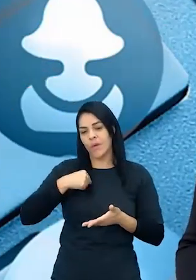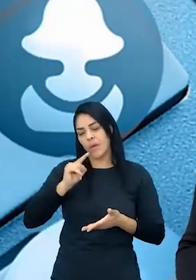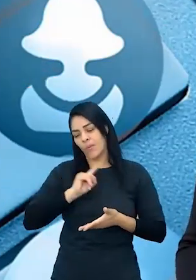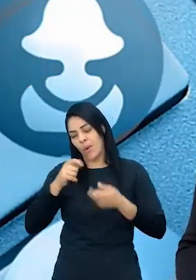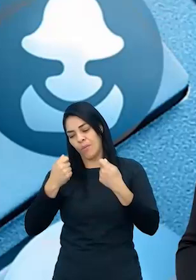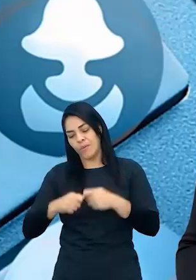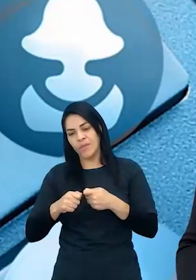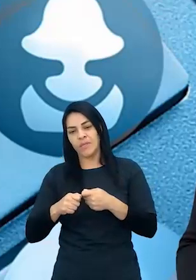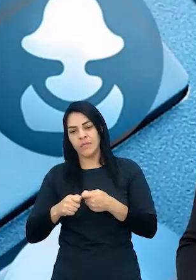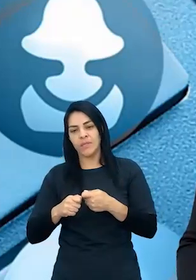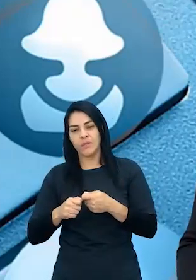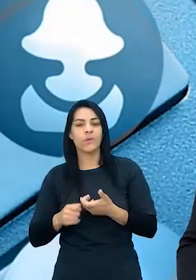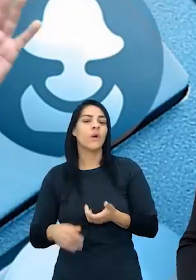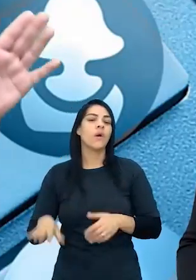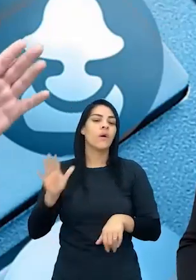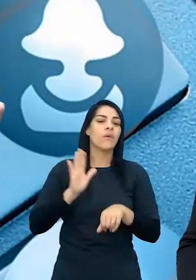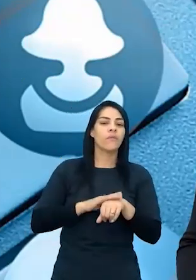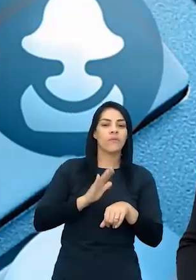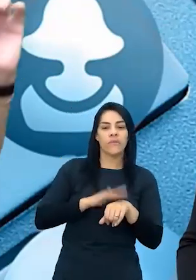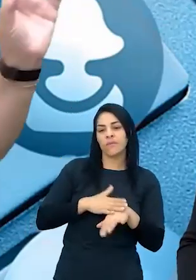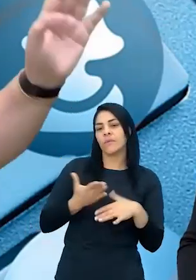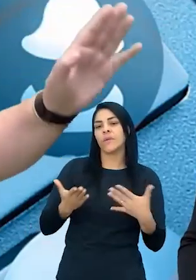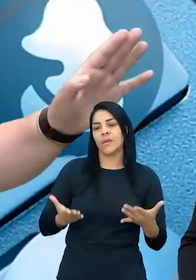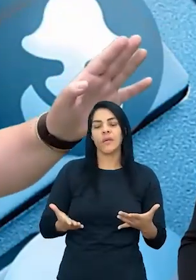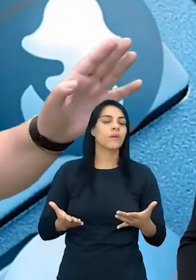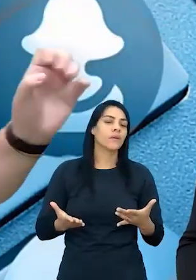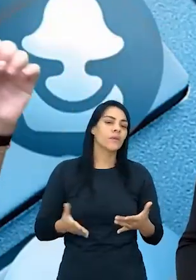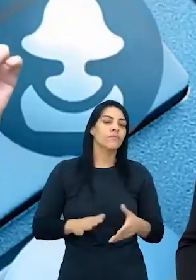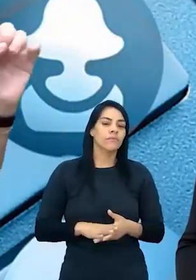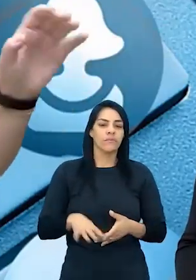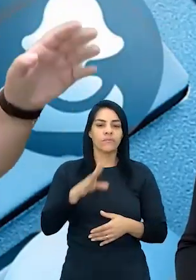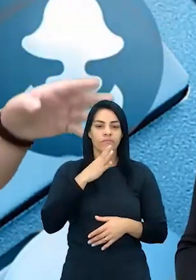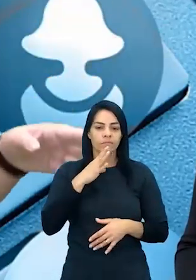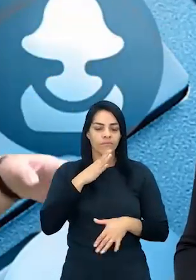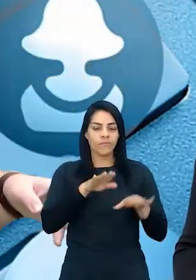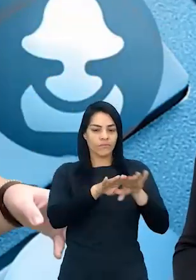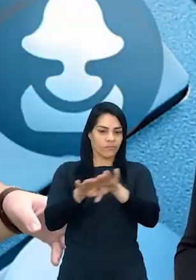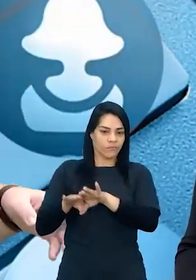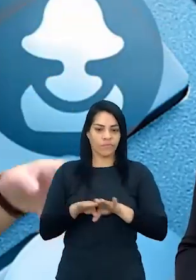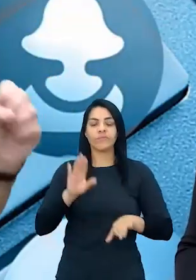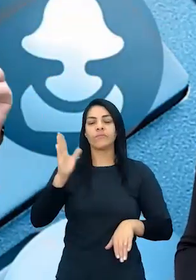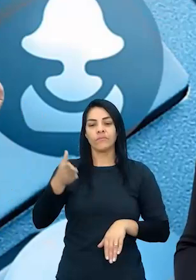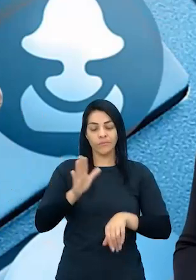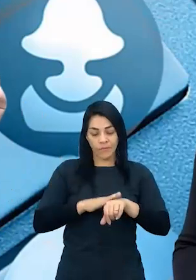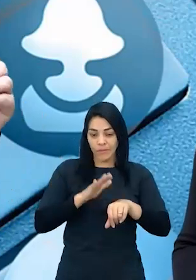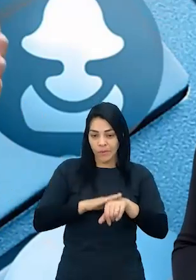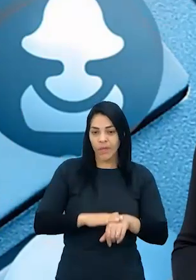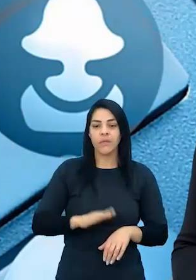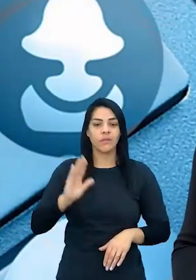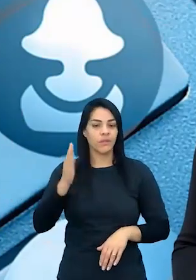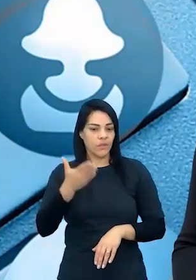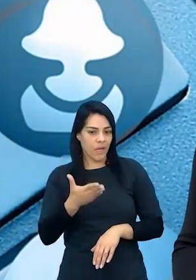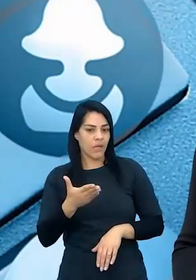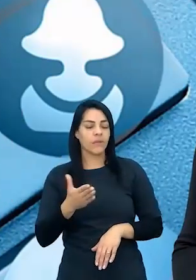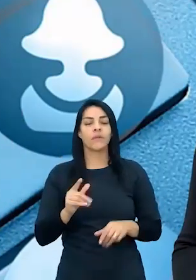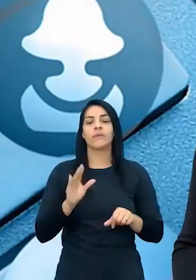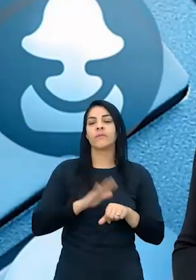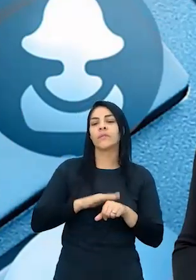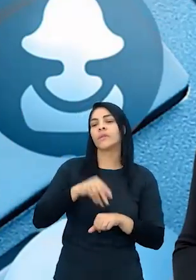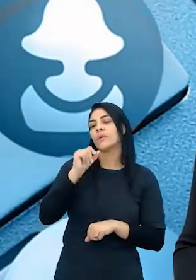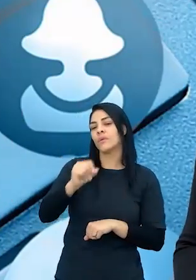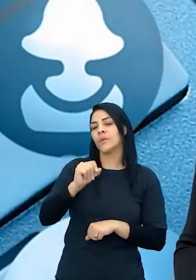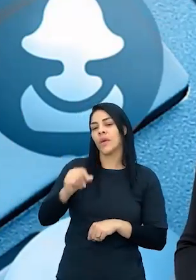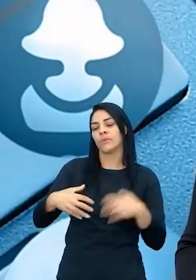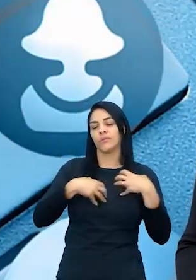vou fazer o reconhecimento de padrões. Isso já aconteceu uma vez, então eu já passei por essa situação, né? E eu vou fechar na